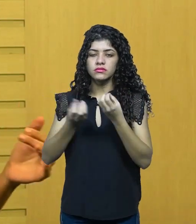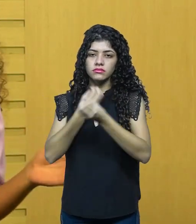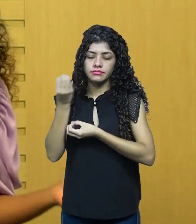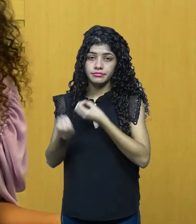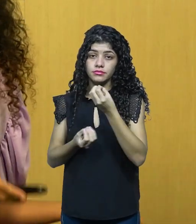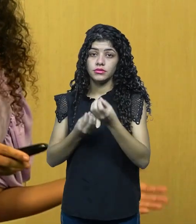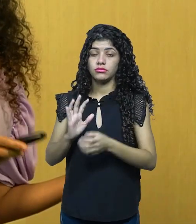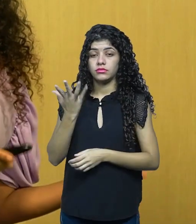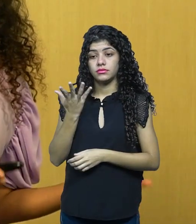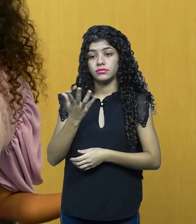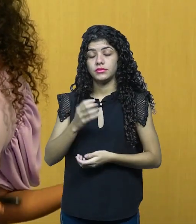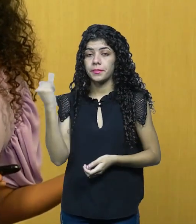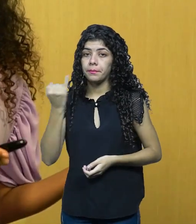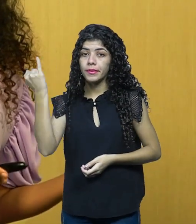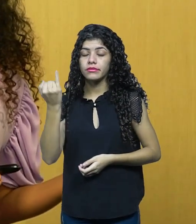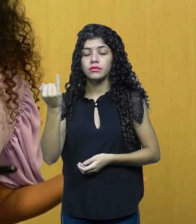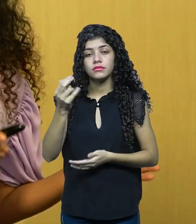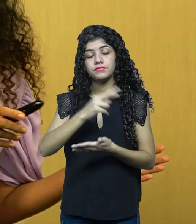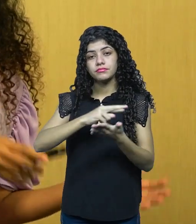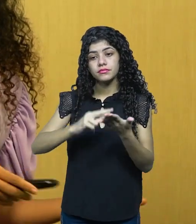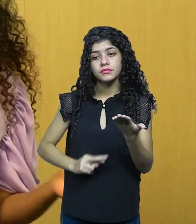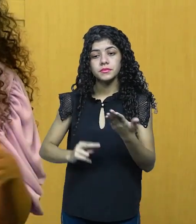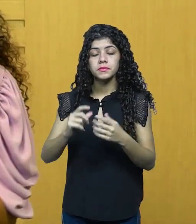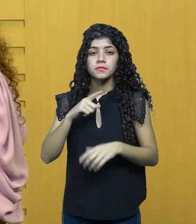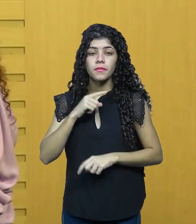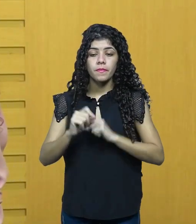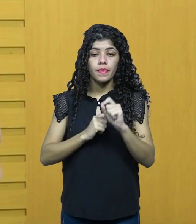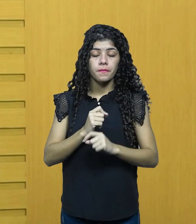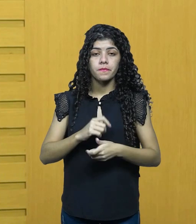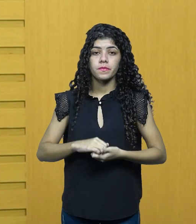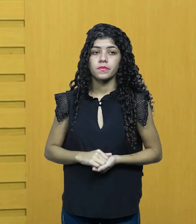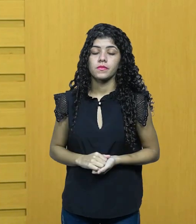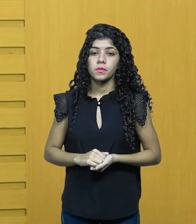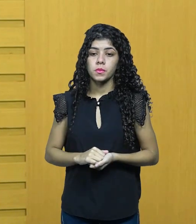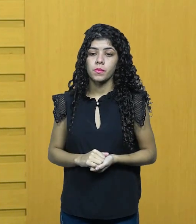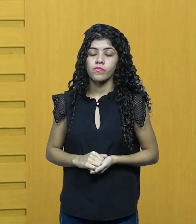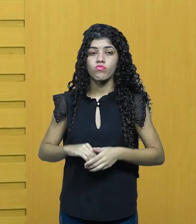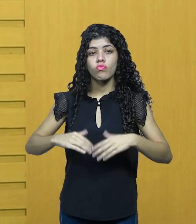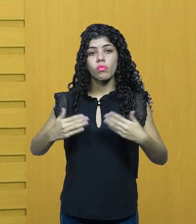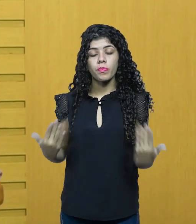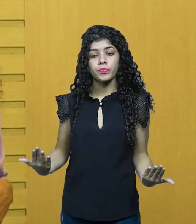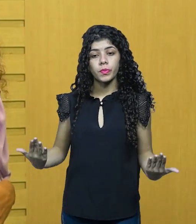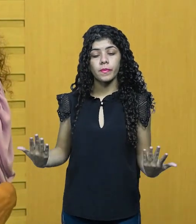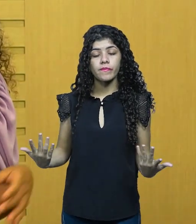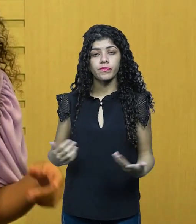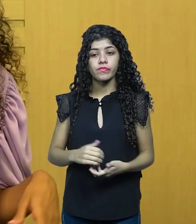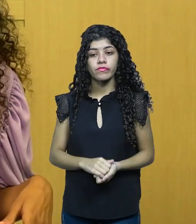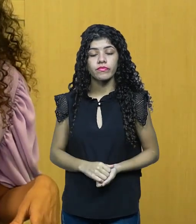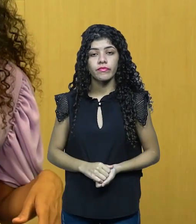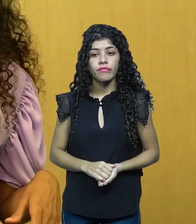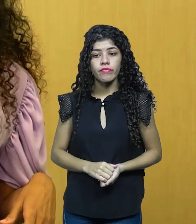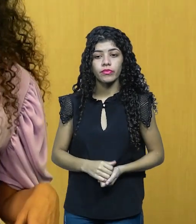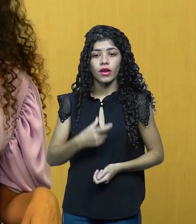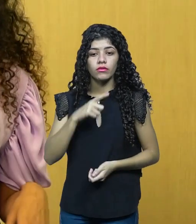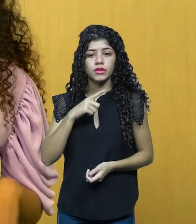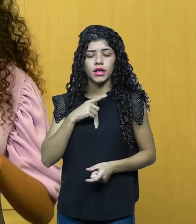são importantes a partir do momento que esse roteiro vai para o ambiente de set. Então, eu trouxe aqui